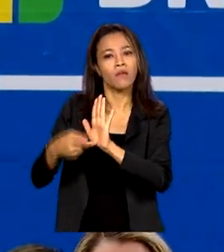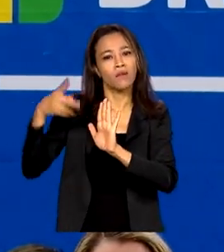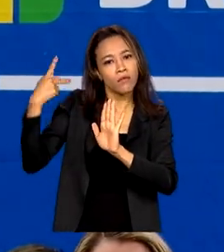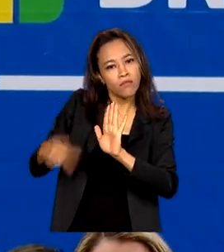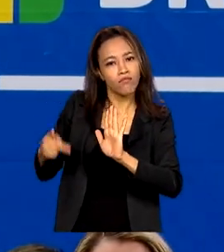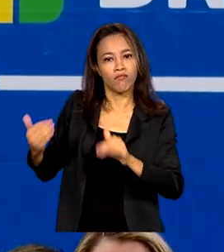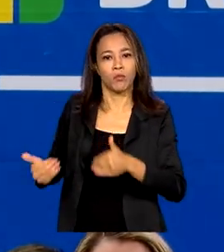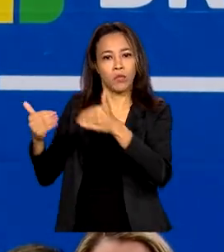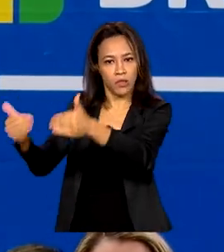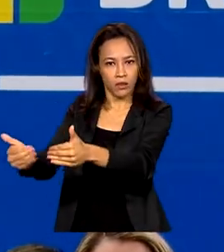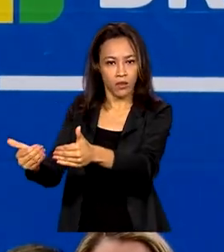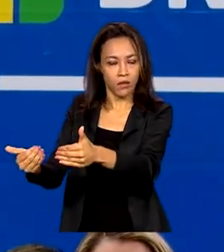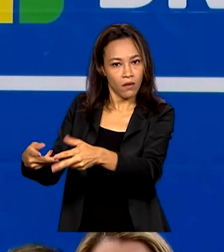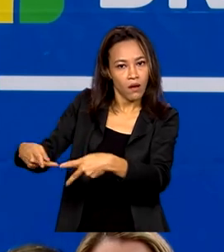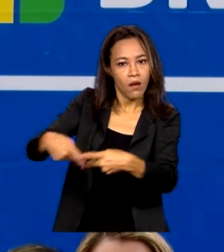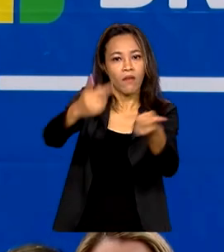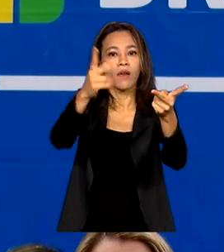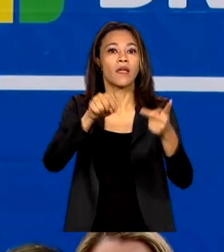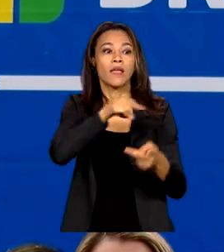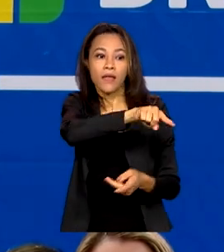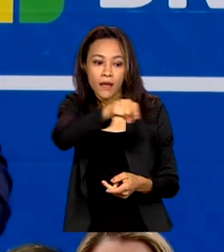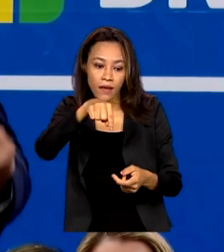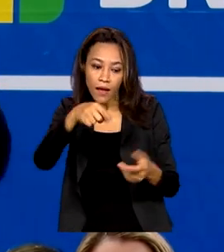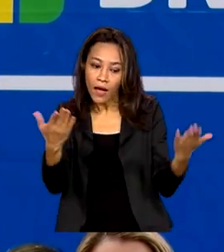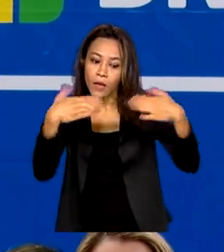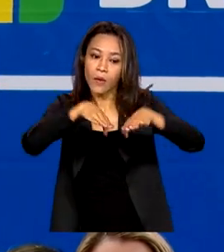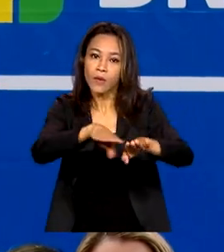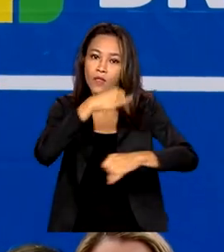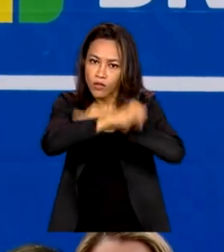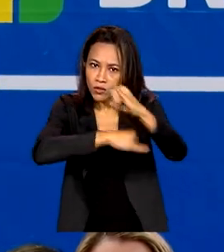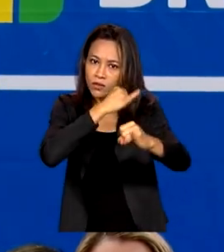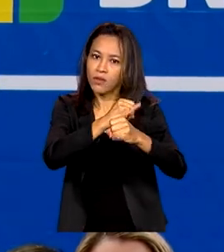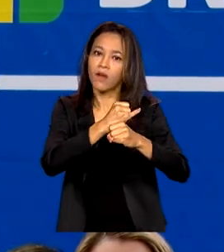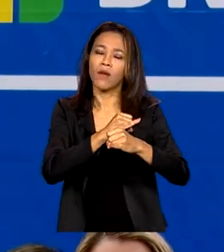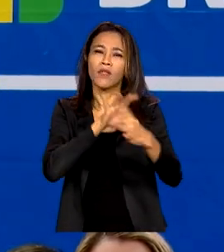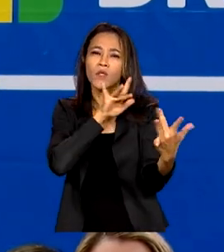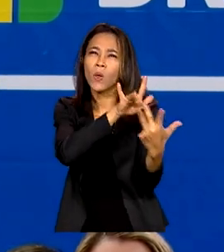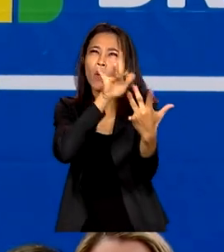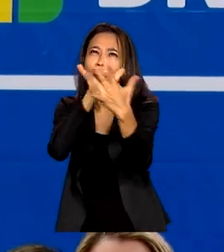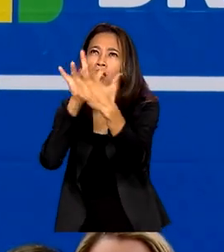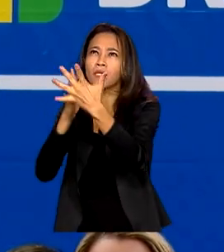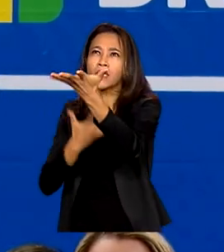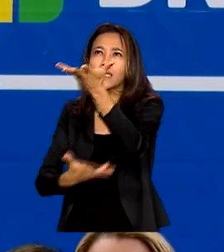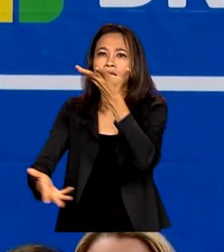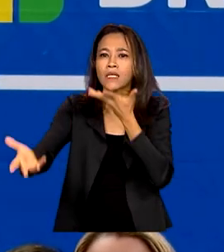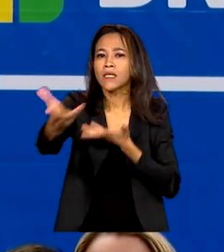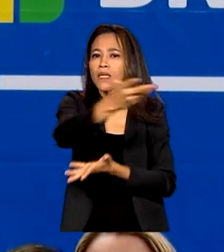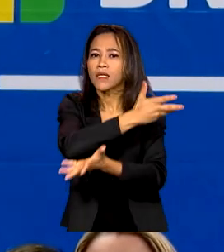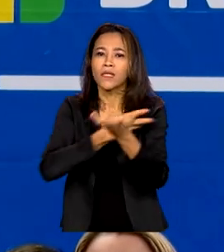Ministério, fazer com que essa inclusão digital, com que essa conectividade chegue na vida de cada um deles.